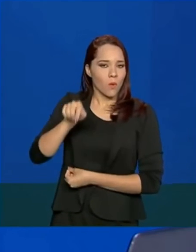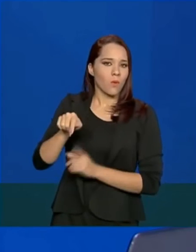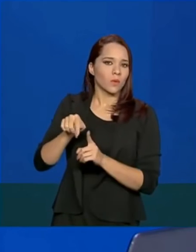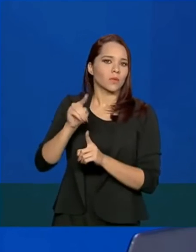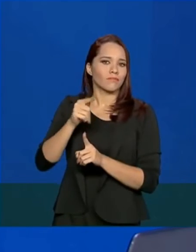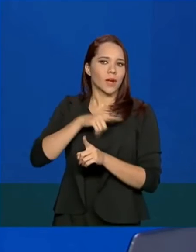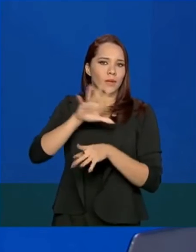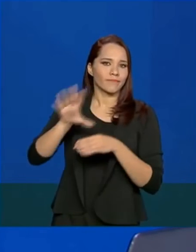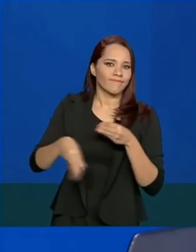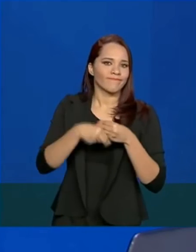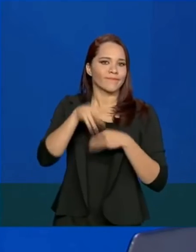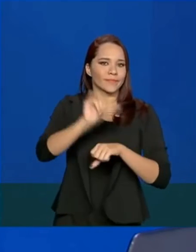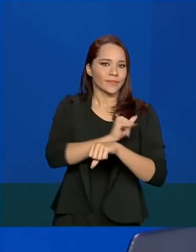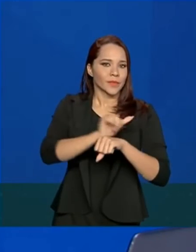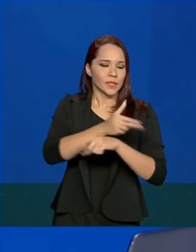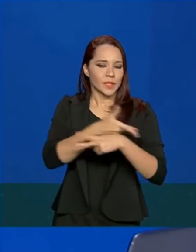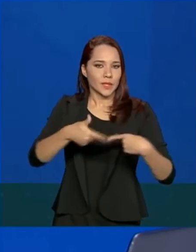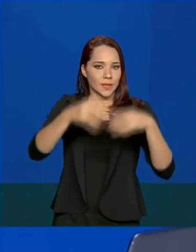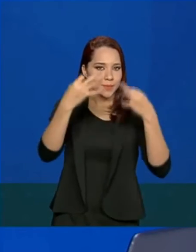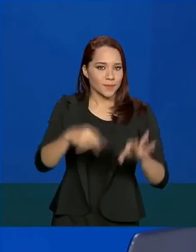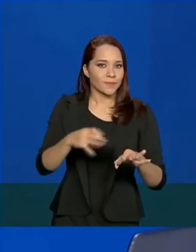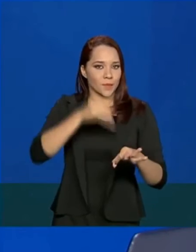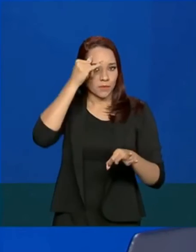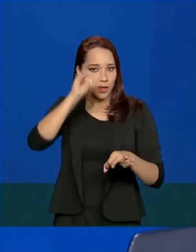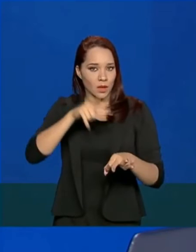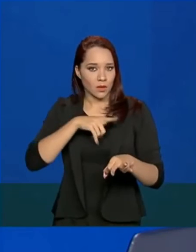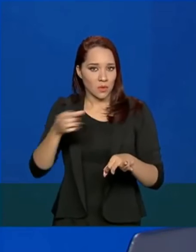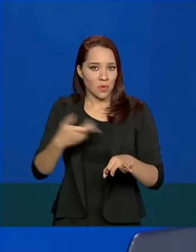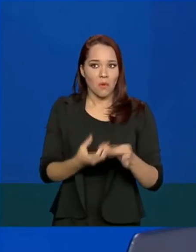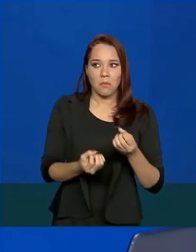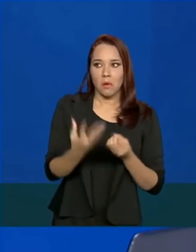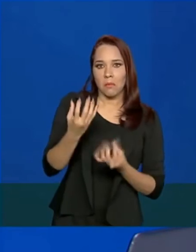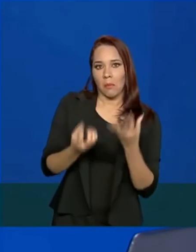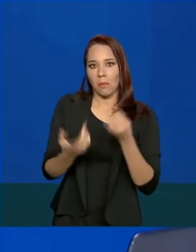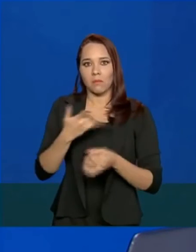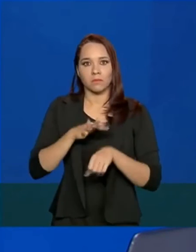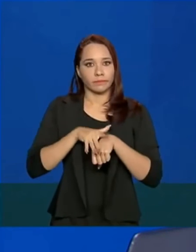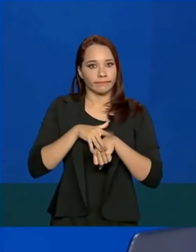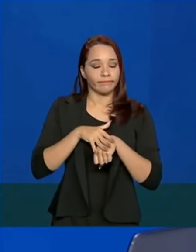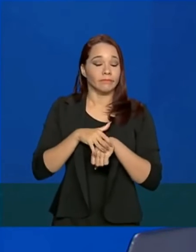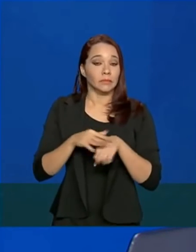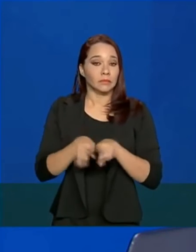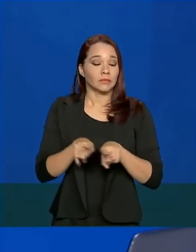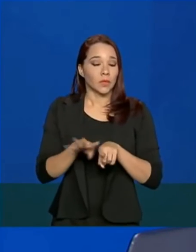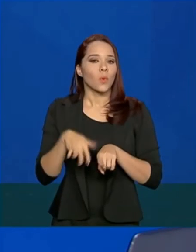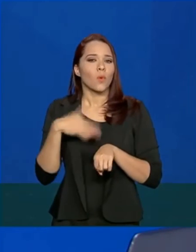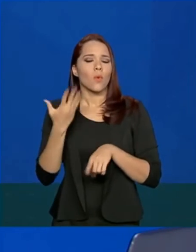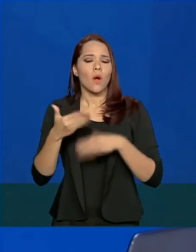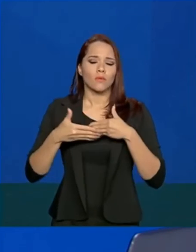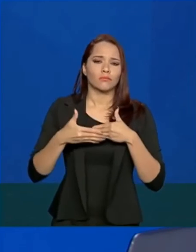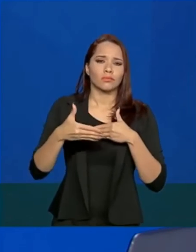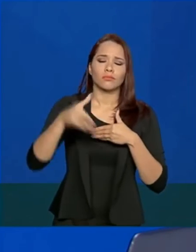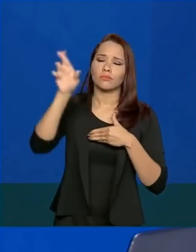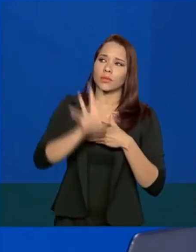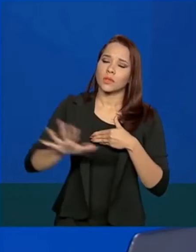para implementar medidas efetivas para que não haja novos surtos de contágio? E, por fim, quais as projeções por